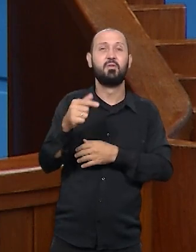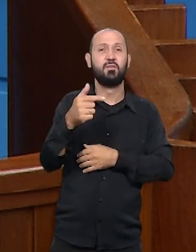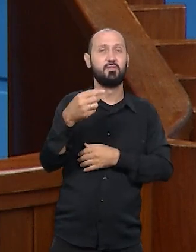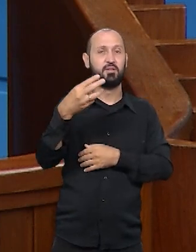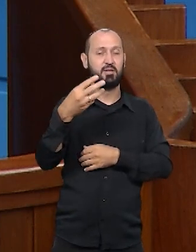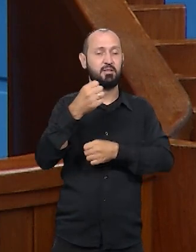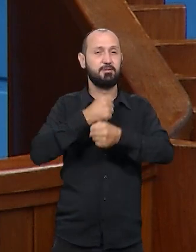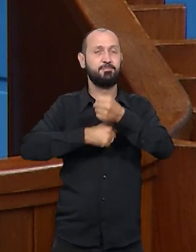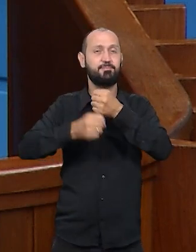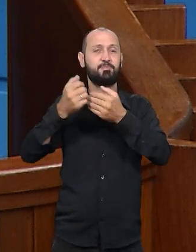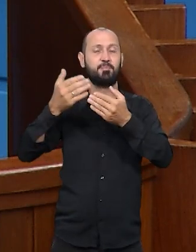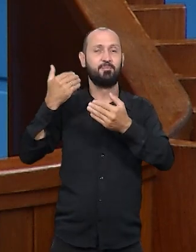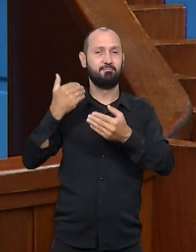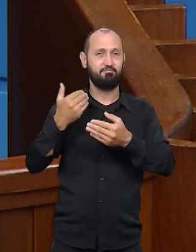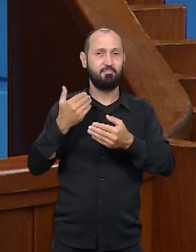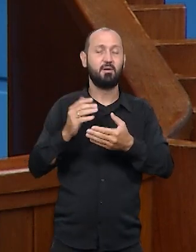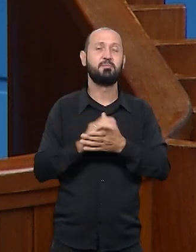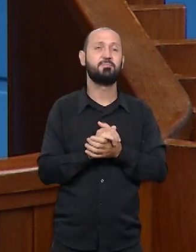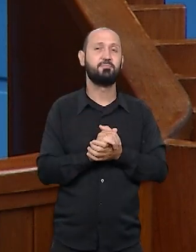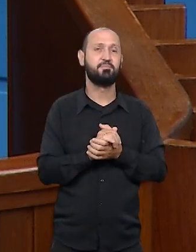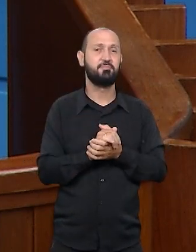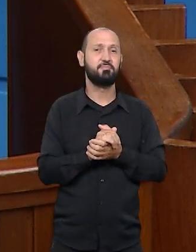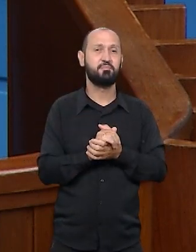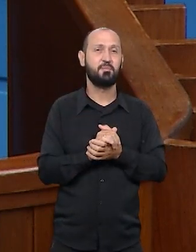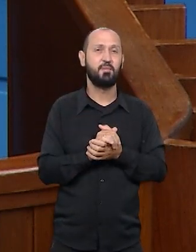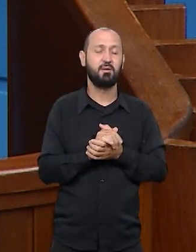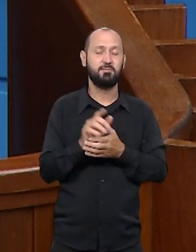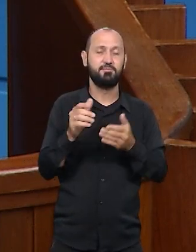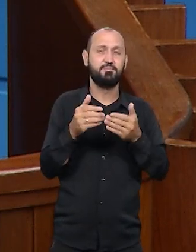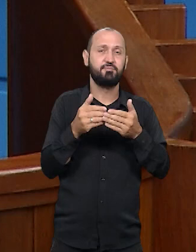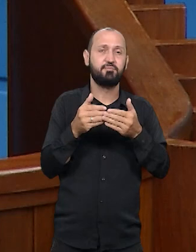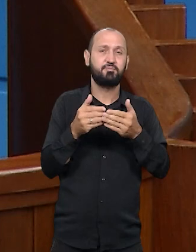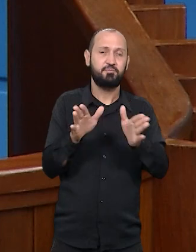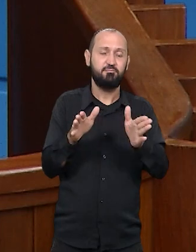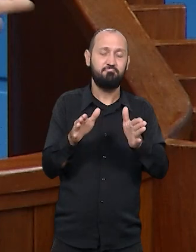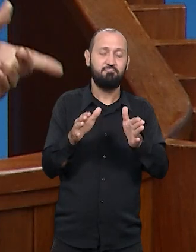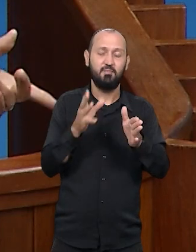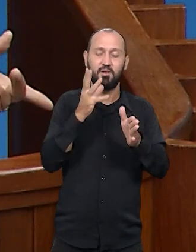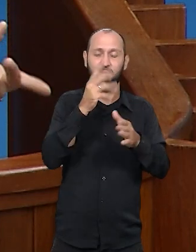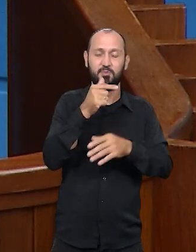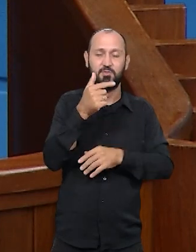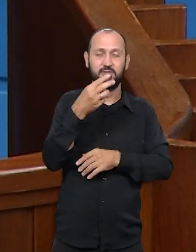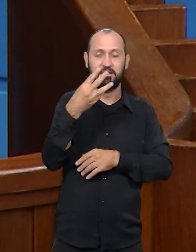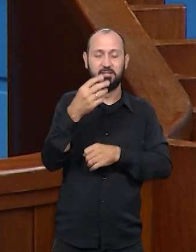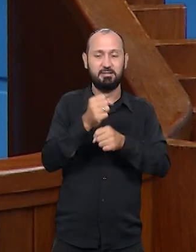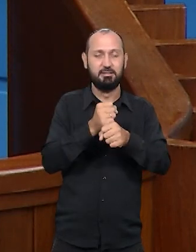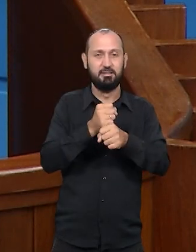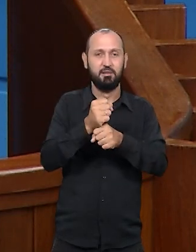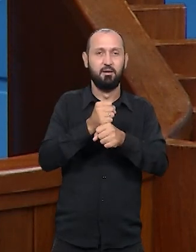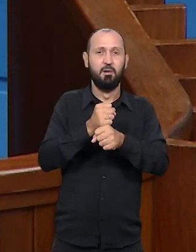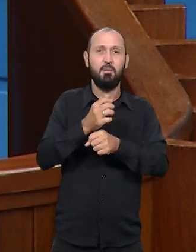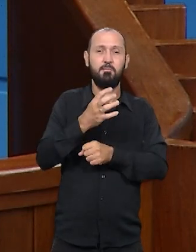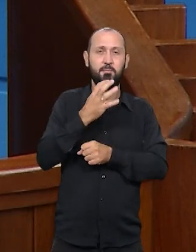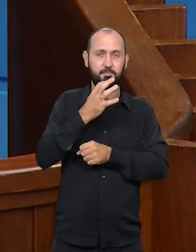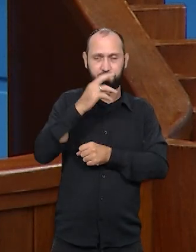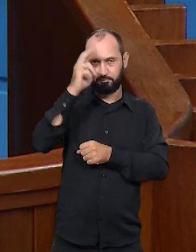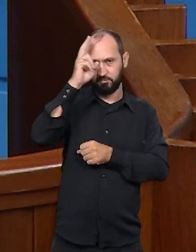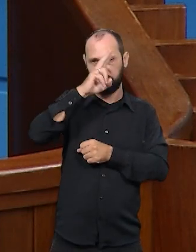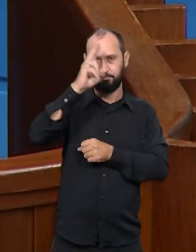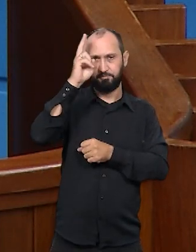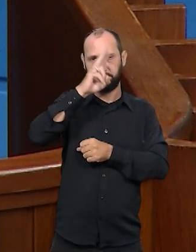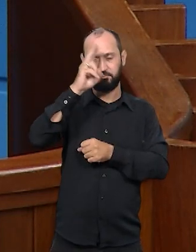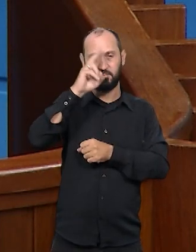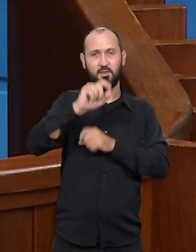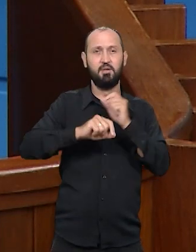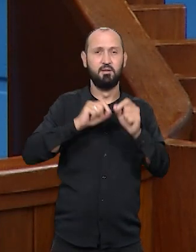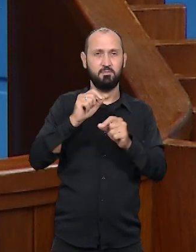Pedro se é neto há 23 anos atrás foi inaugurado depois de 23 anos